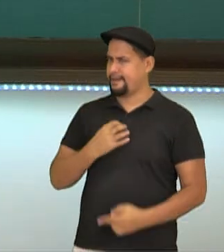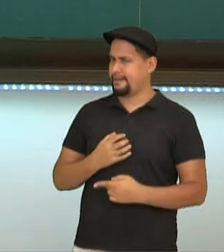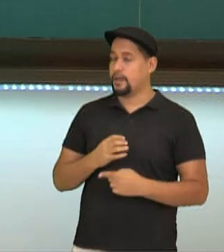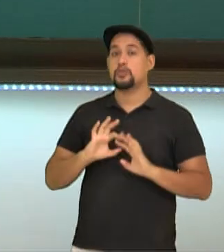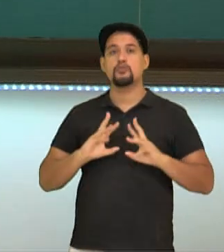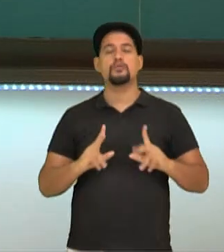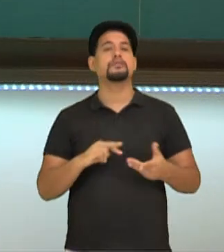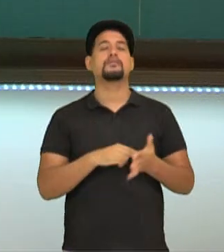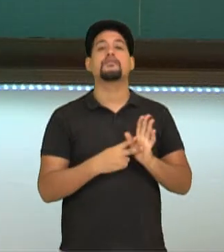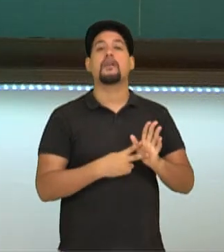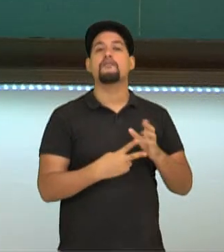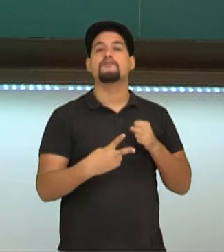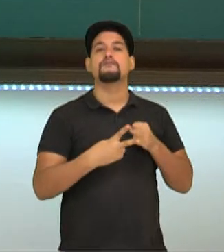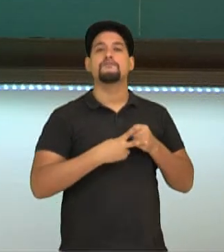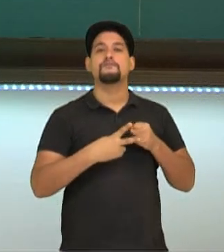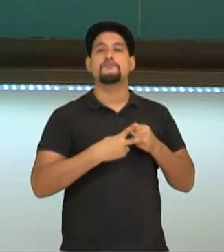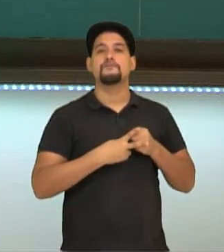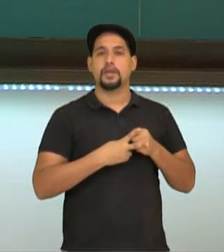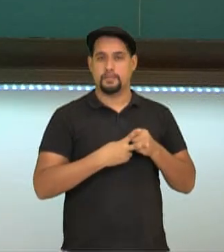verbos, são